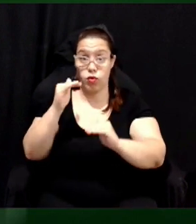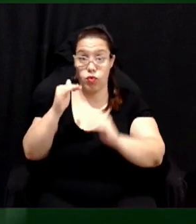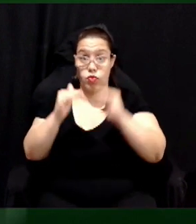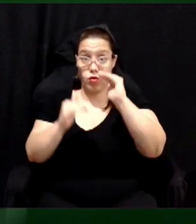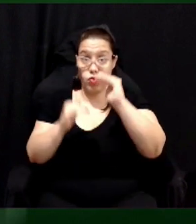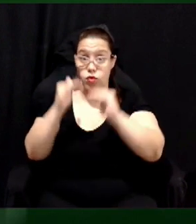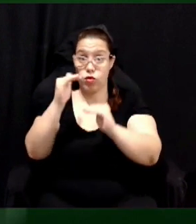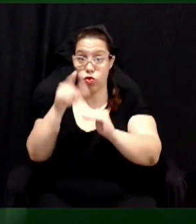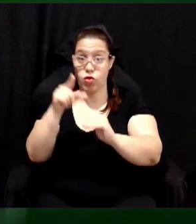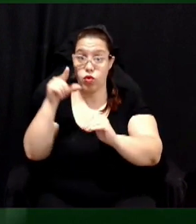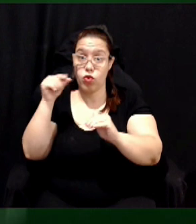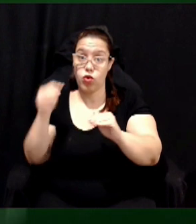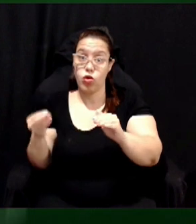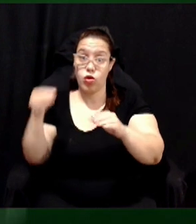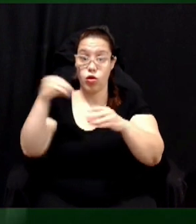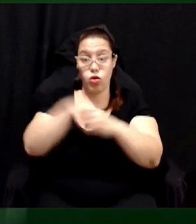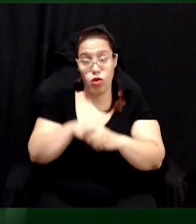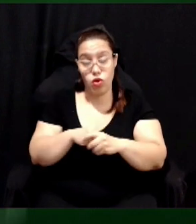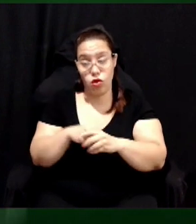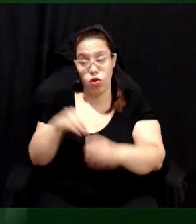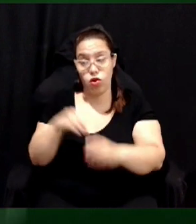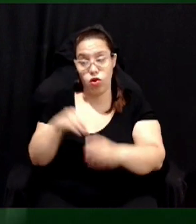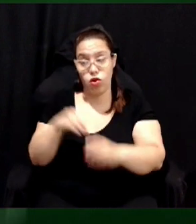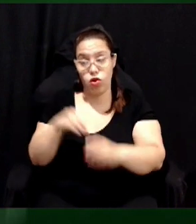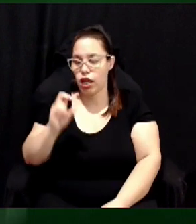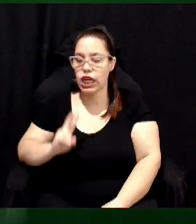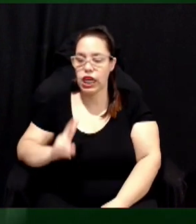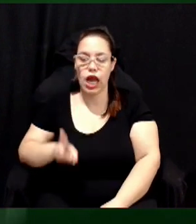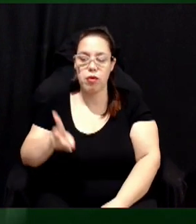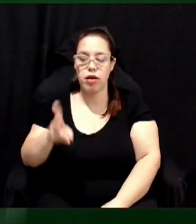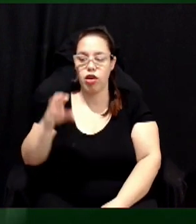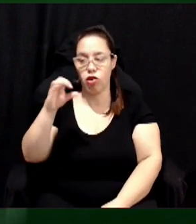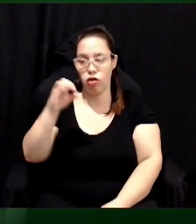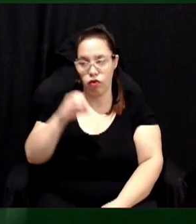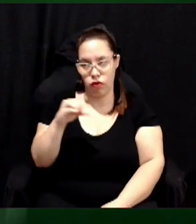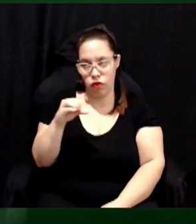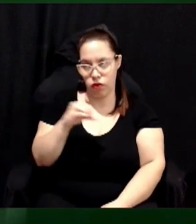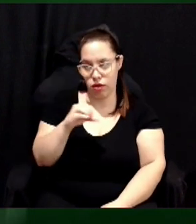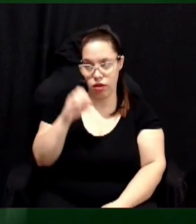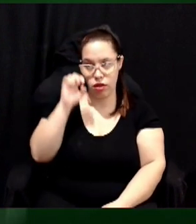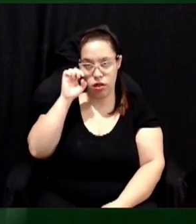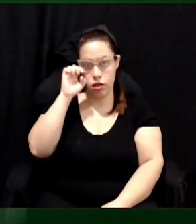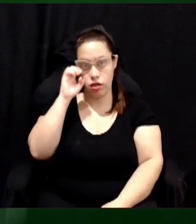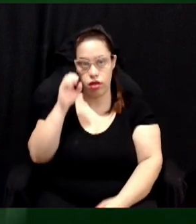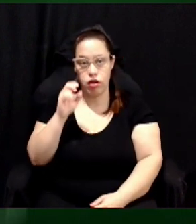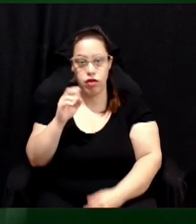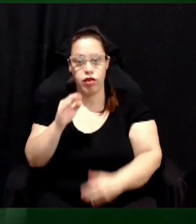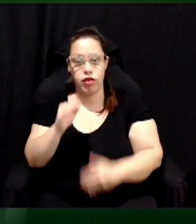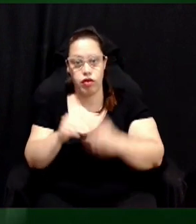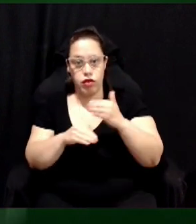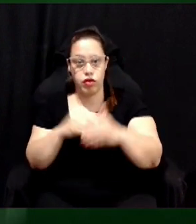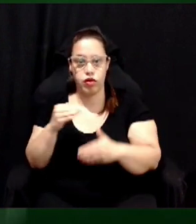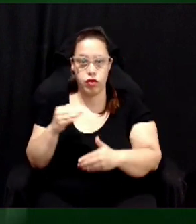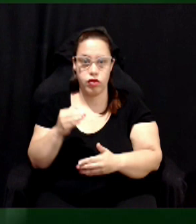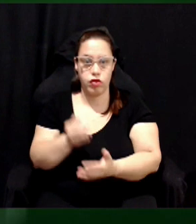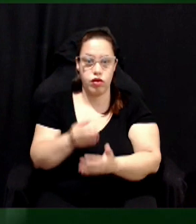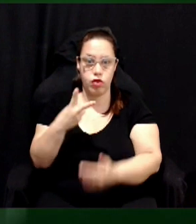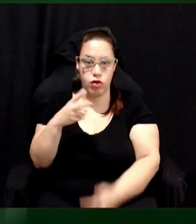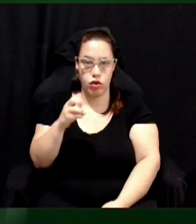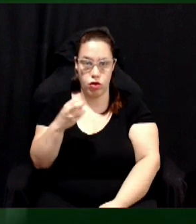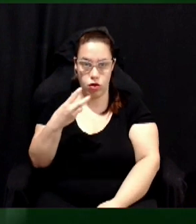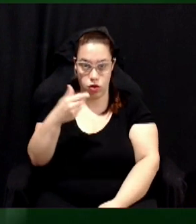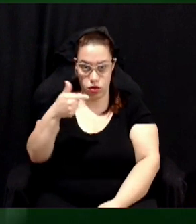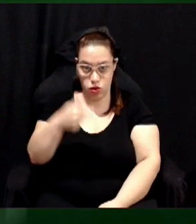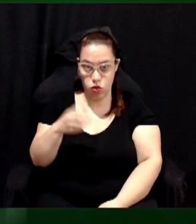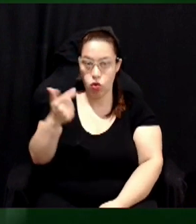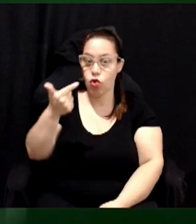uma, entrando. Sempre tem 9 obras. Vai saindo uma e entrando outra. Krenak vai ficar até 2027. Boa, então assim, de novo, para a